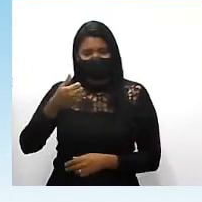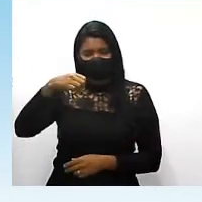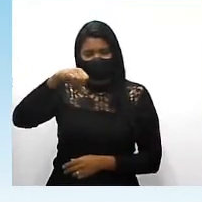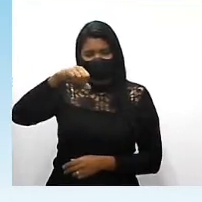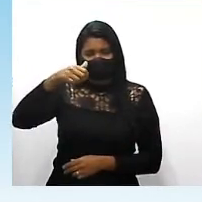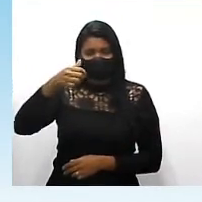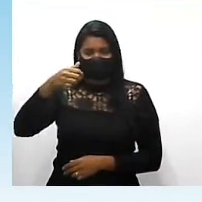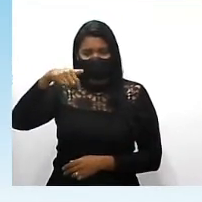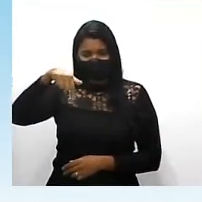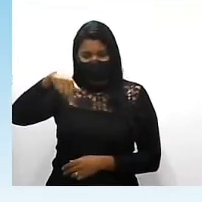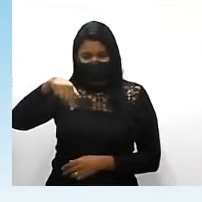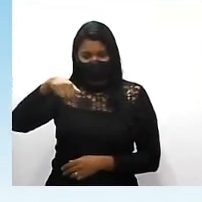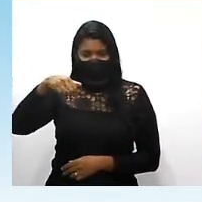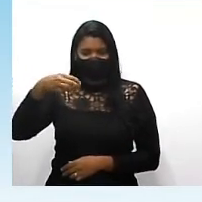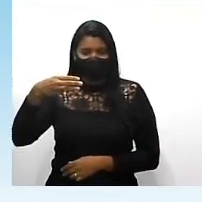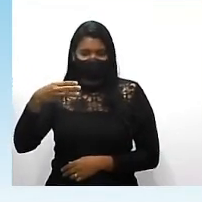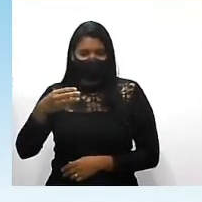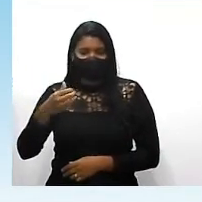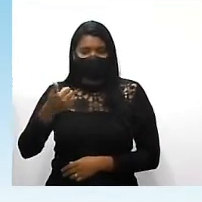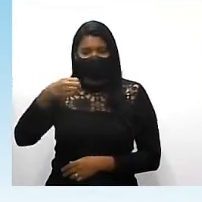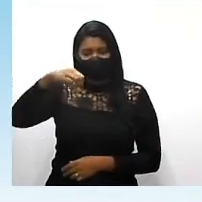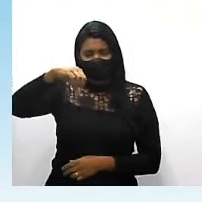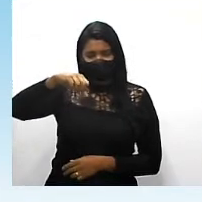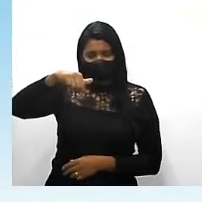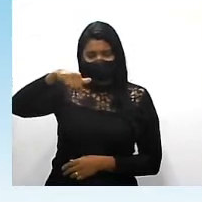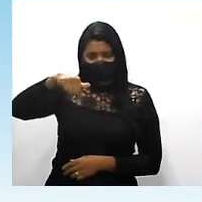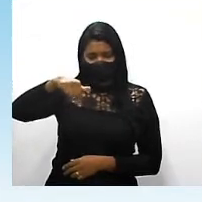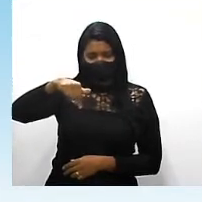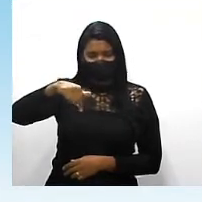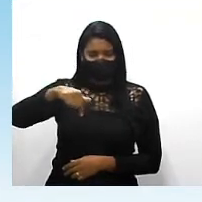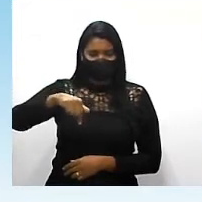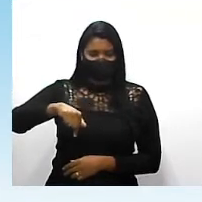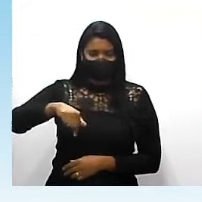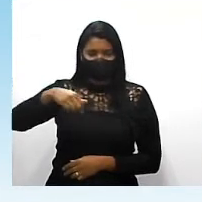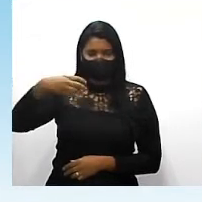1973. Em 1974, né,